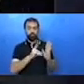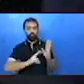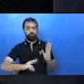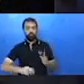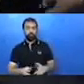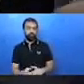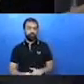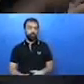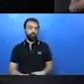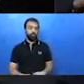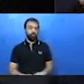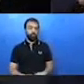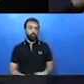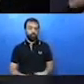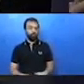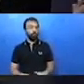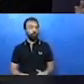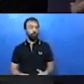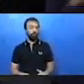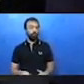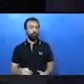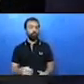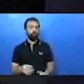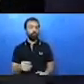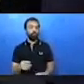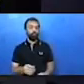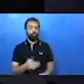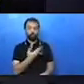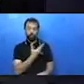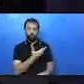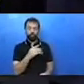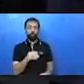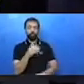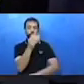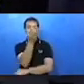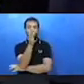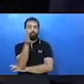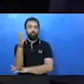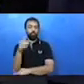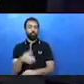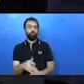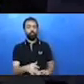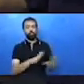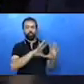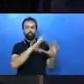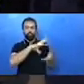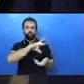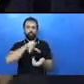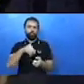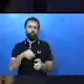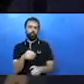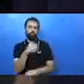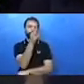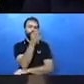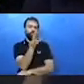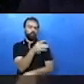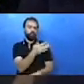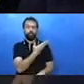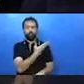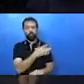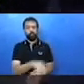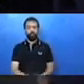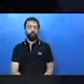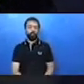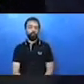Tarefa. Para a tarefa 1, aqui nós estamos já disponibilizando todas as bandeiras do